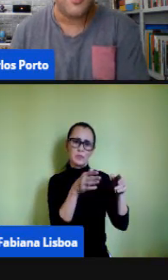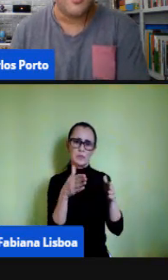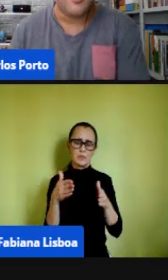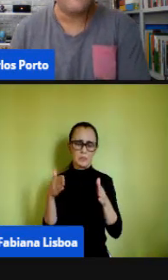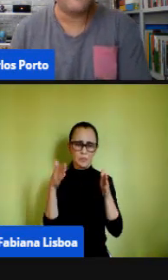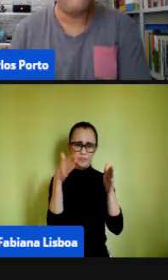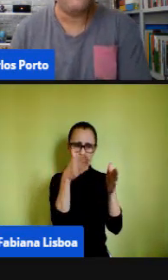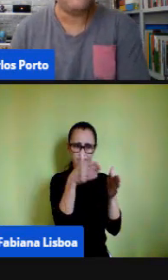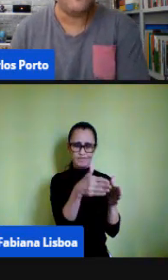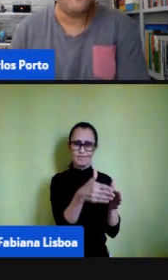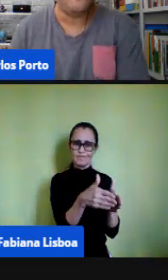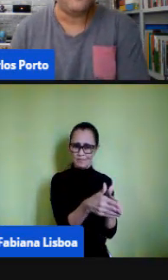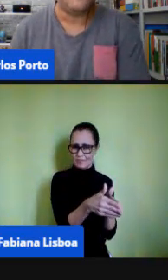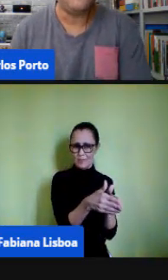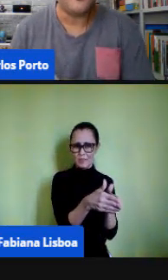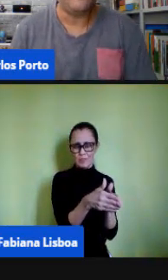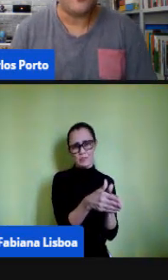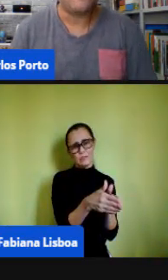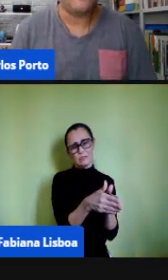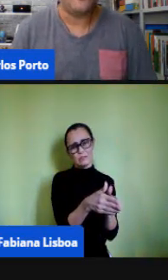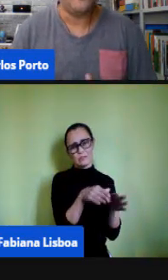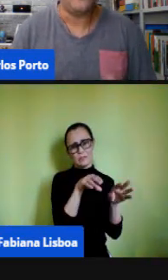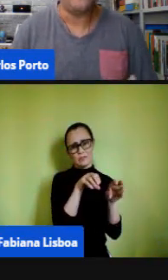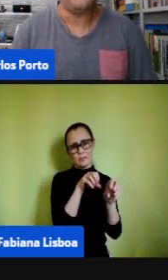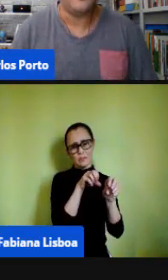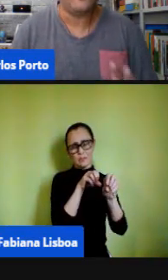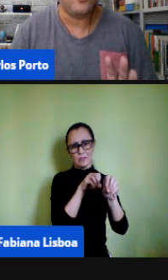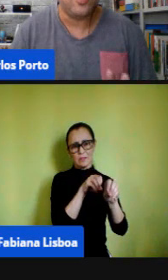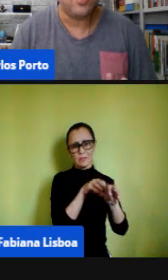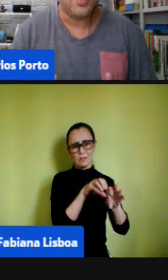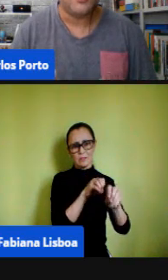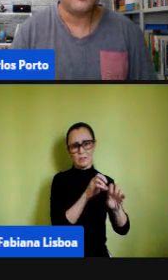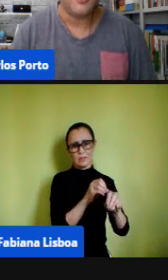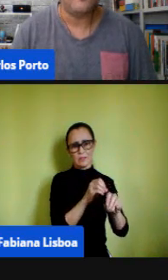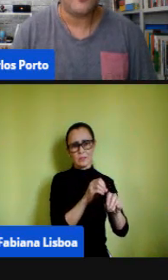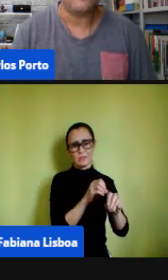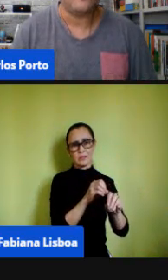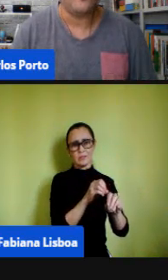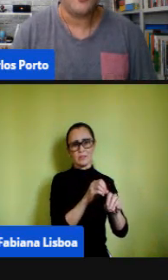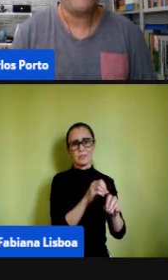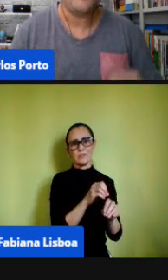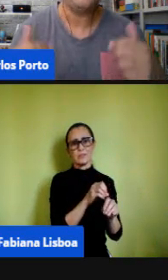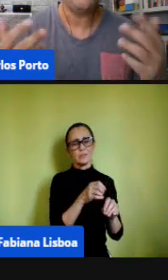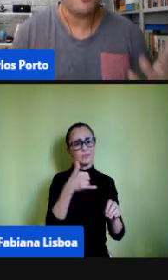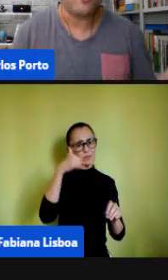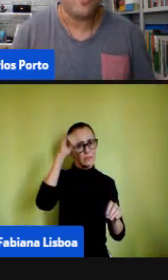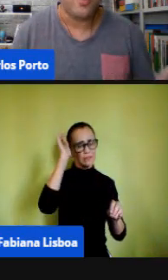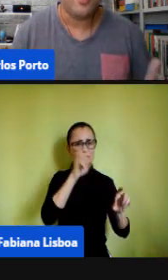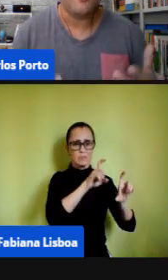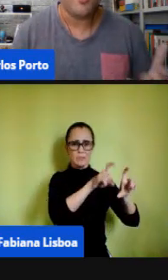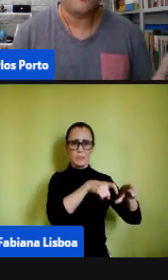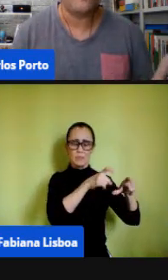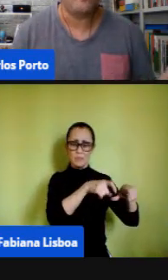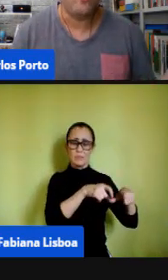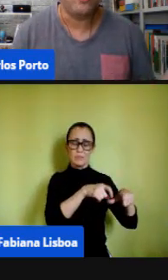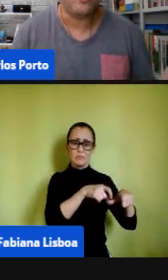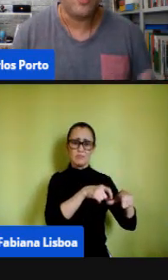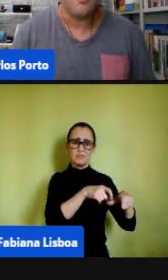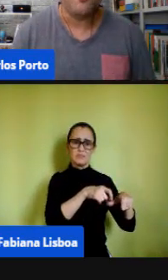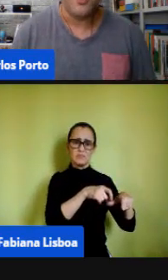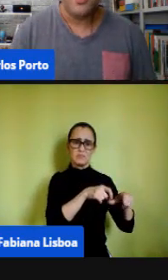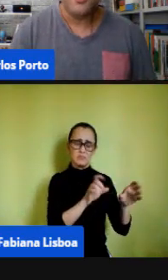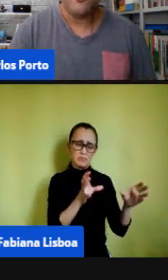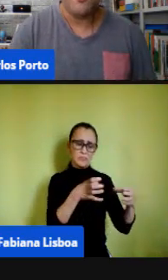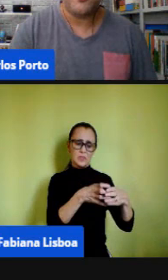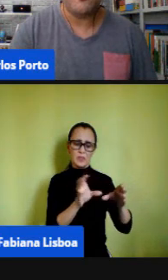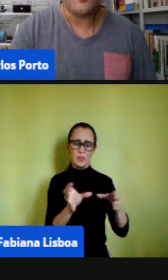para essa visão da educação no contexto da educação do campo e demais conjuntos,